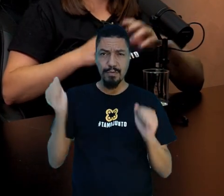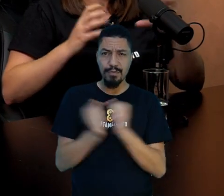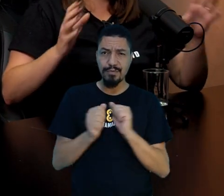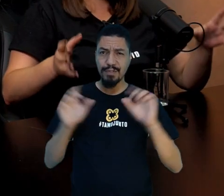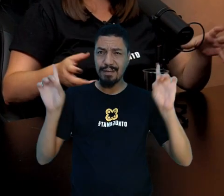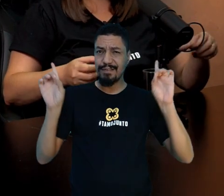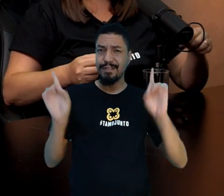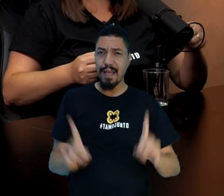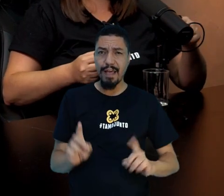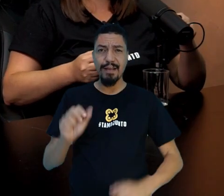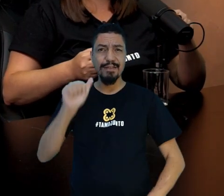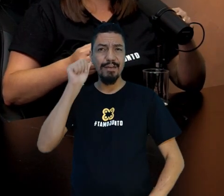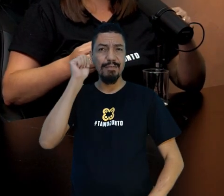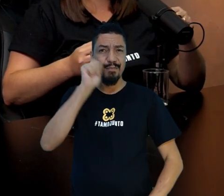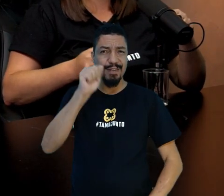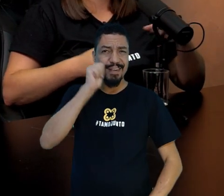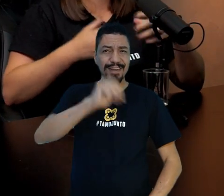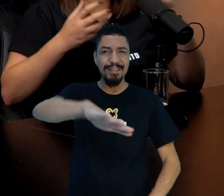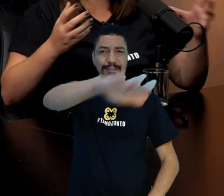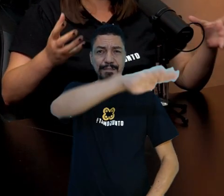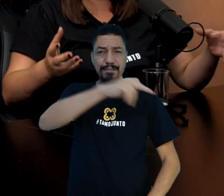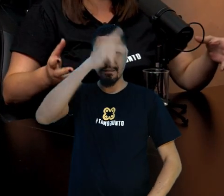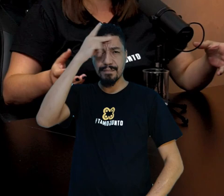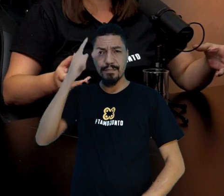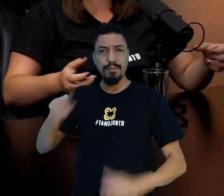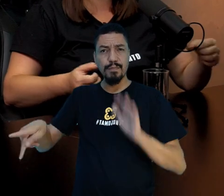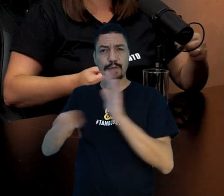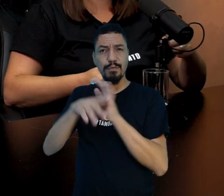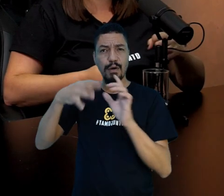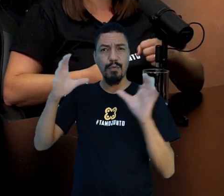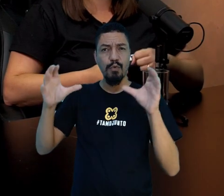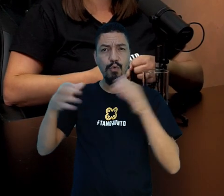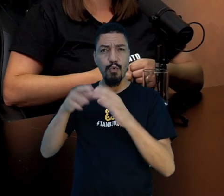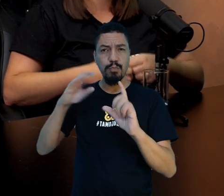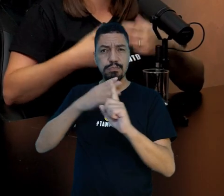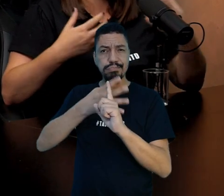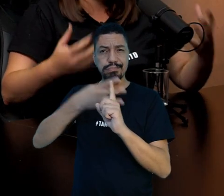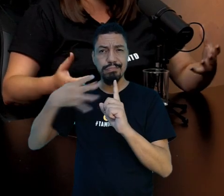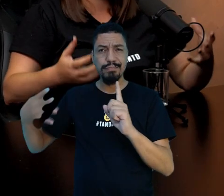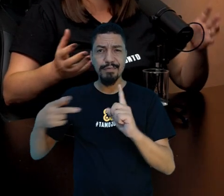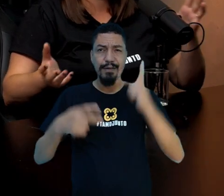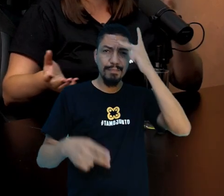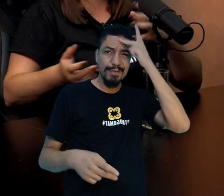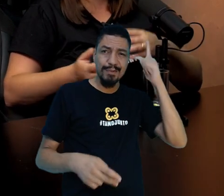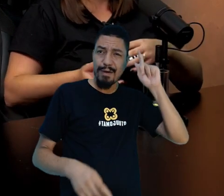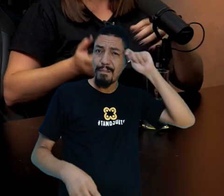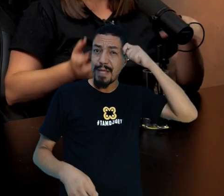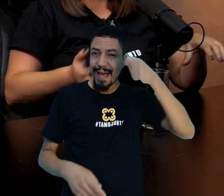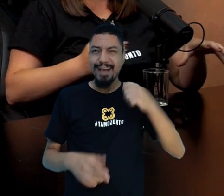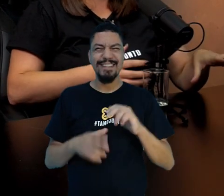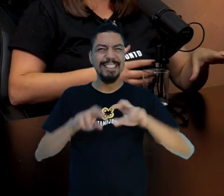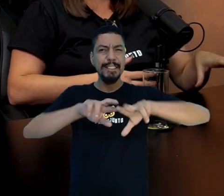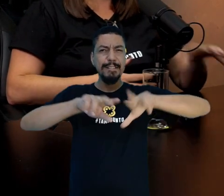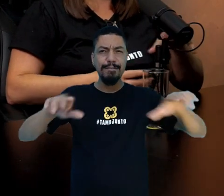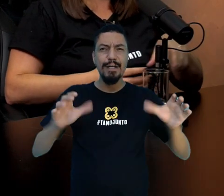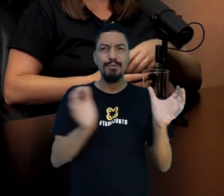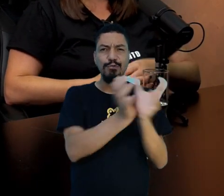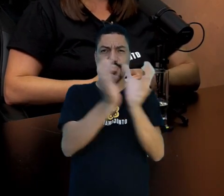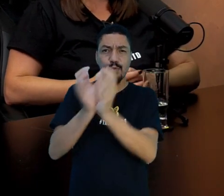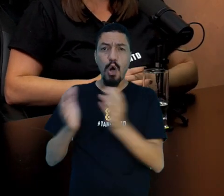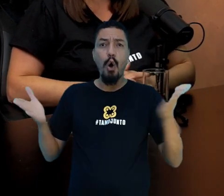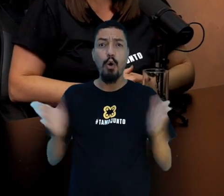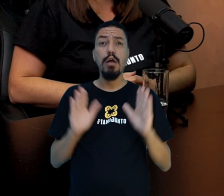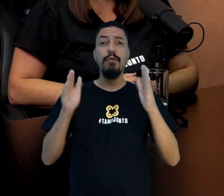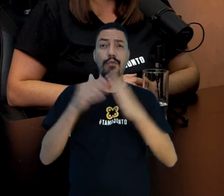deficiência, mulheres, né? Pessoas da comunidade LGBTQIAP+, pessoas Pessoas pretas. pretas. E hoje a gente falando